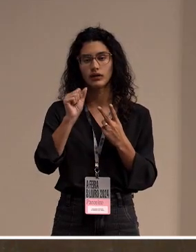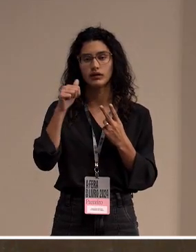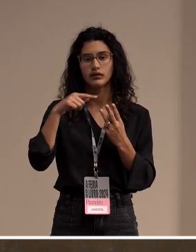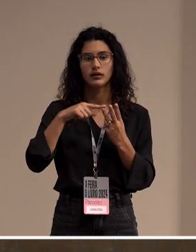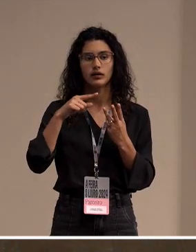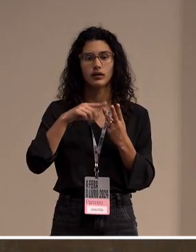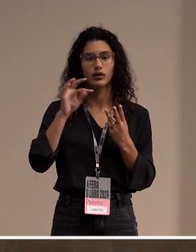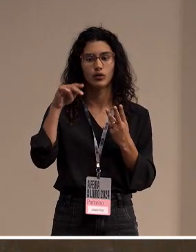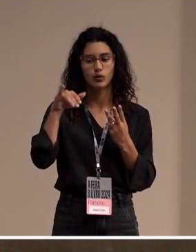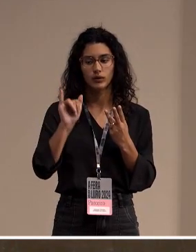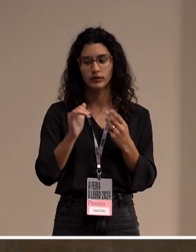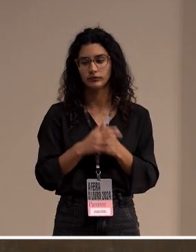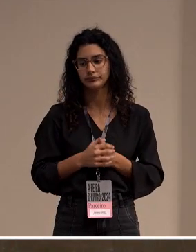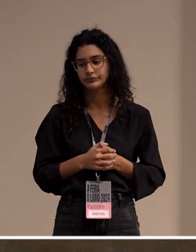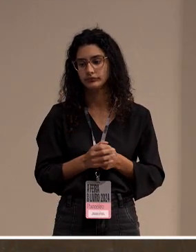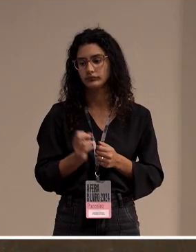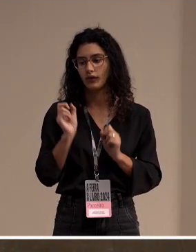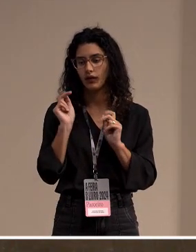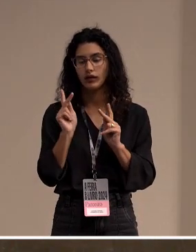Ok.